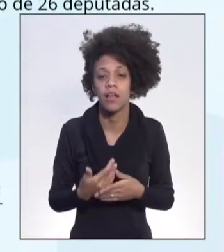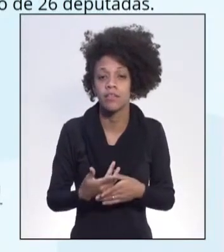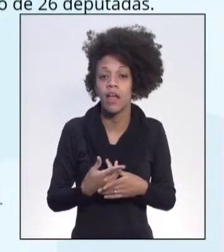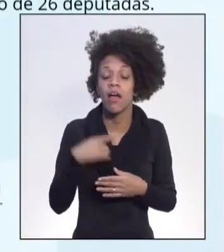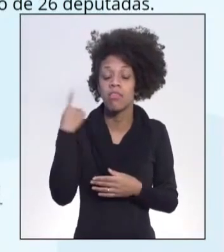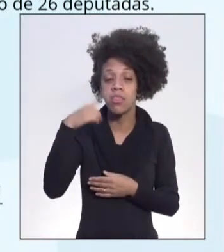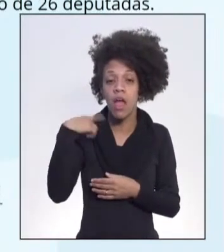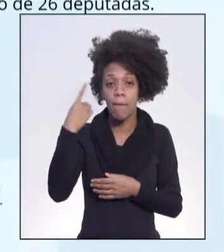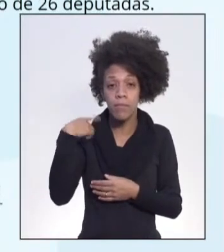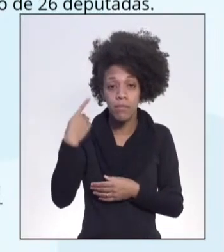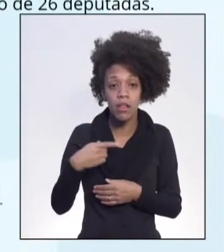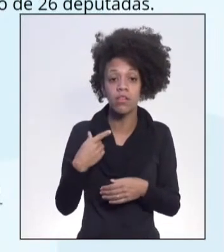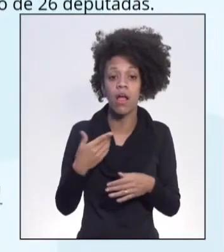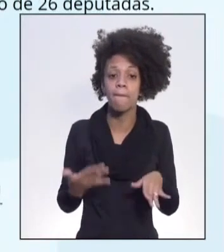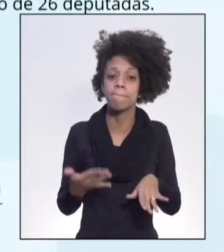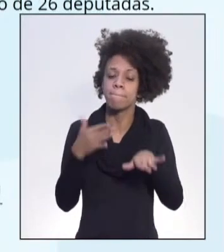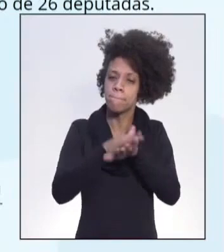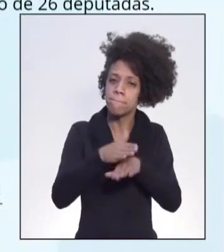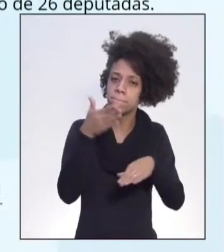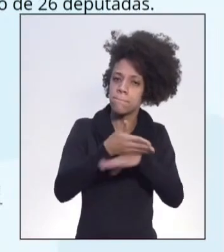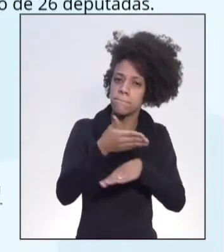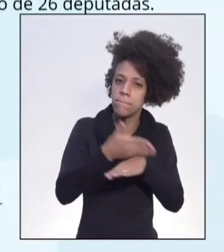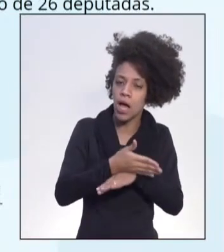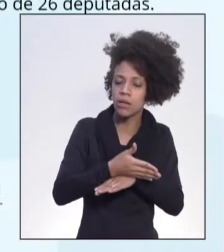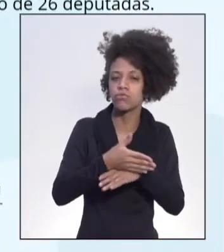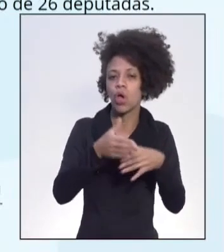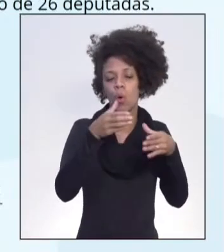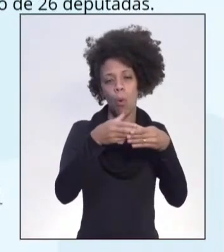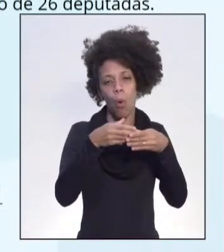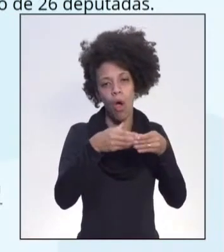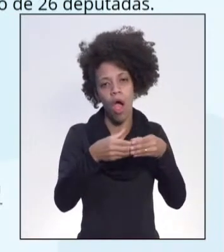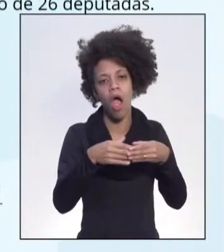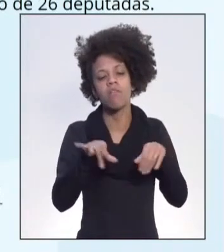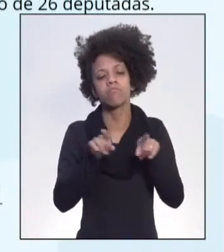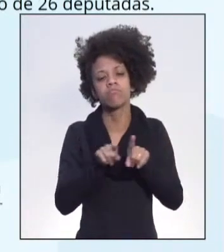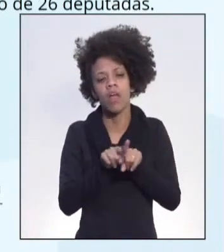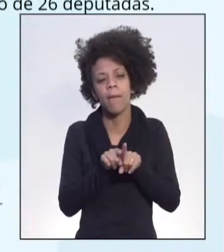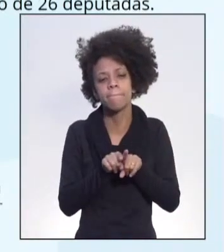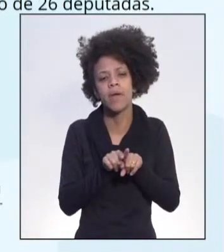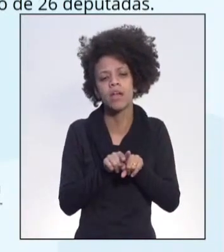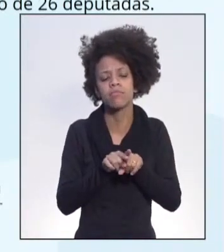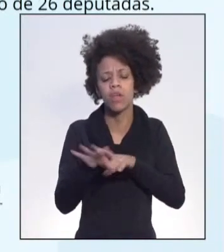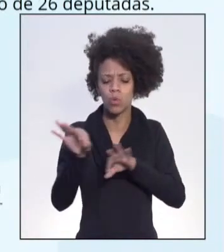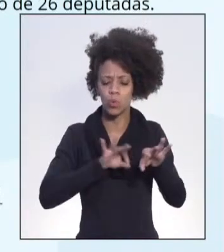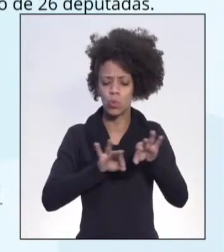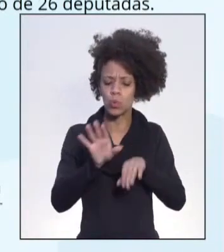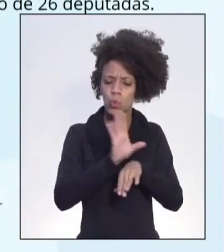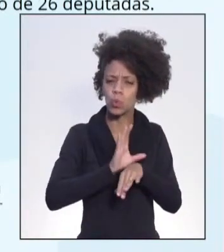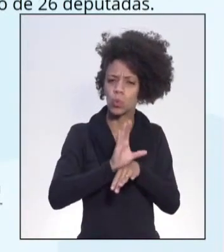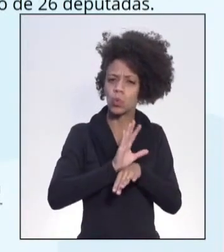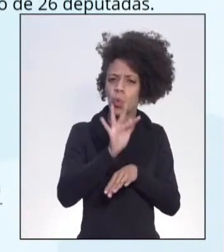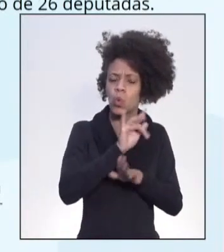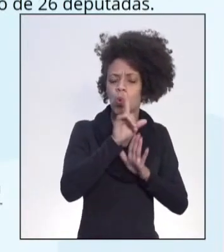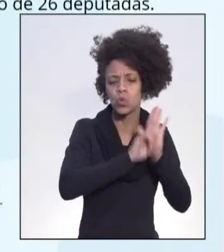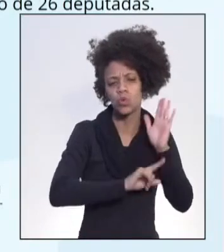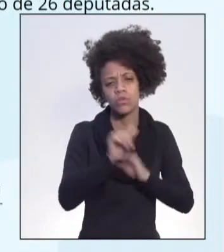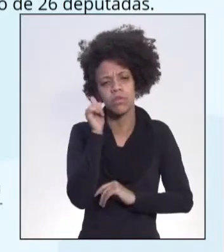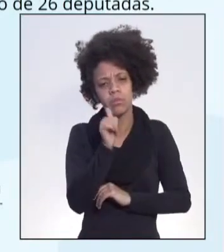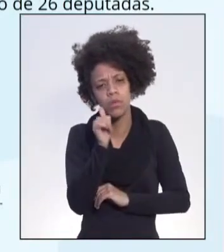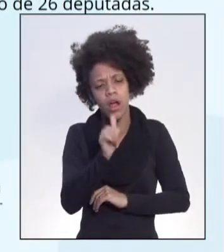deputadas, né, que faziam parte do Congresso e que estavam ali na Constituinte, na elaboração dos direitos das